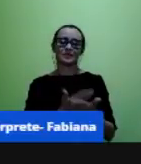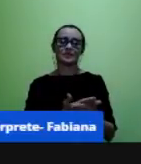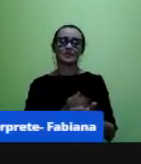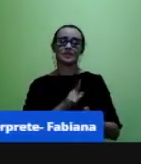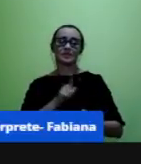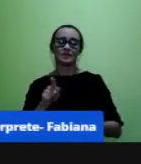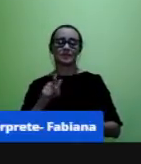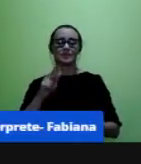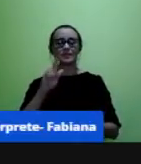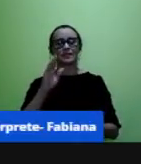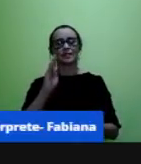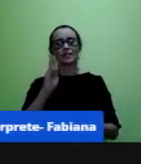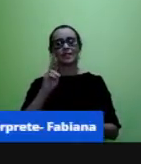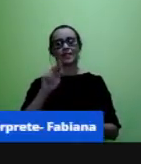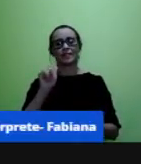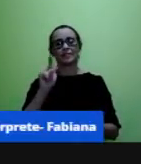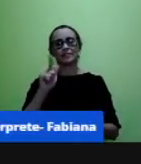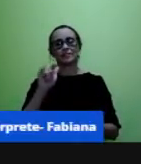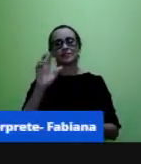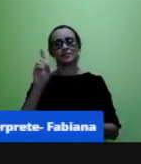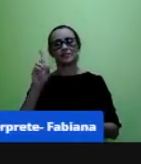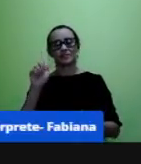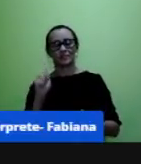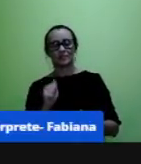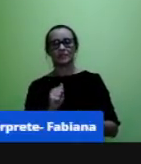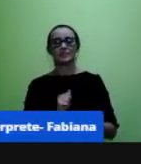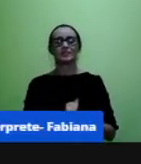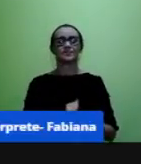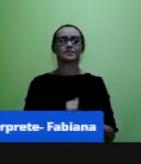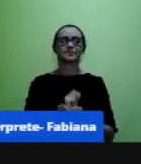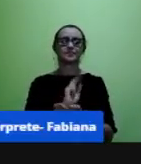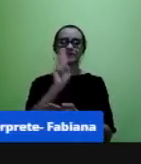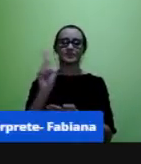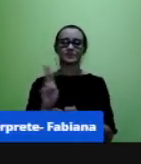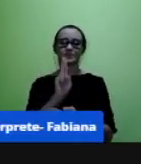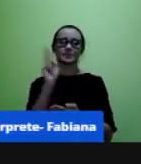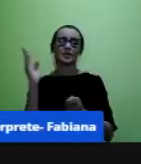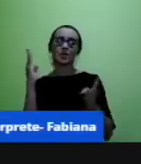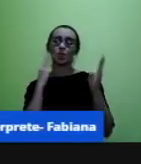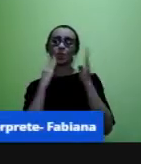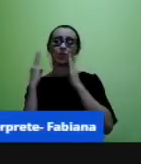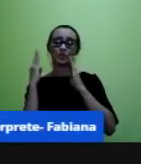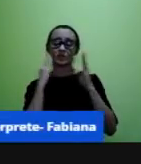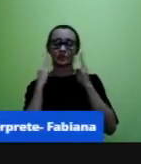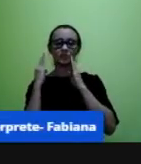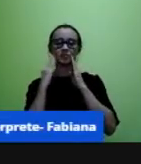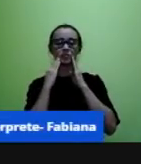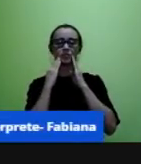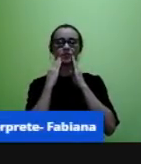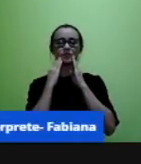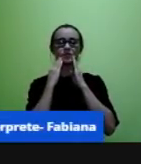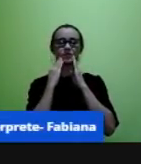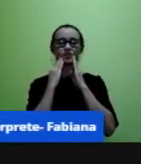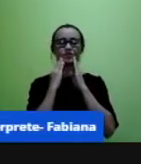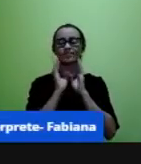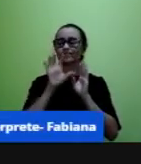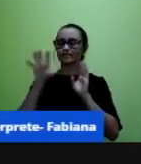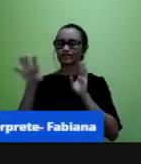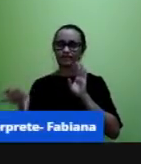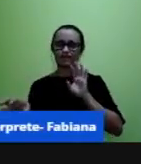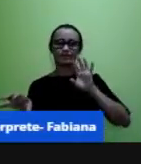Foz, nossa ferramenta educacional adotada foi o Facebook. Em ambas as unidades